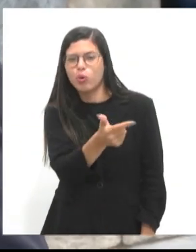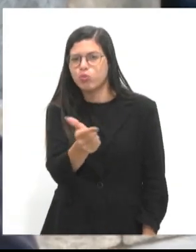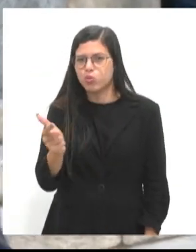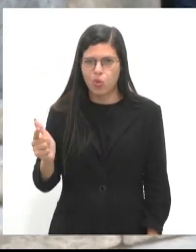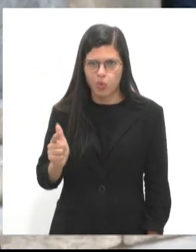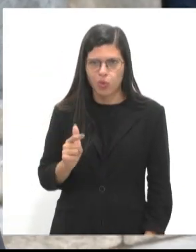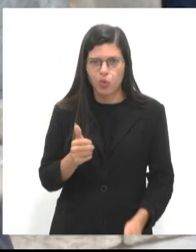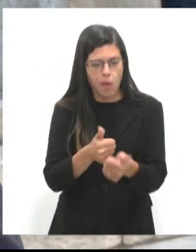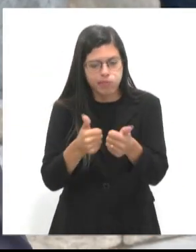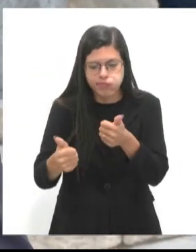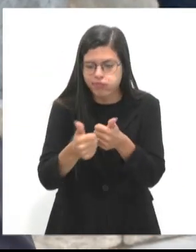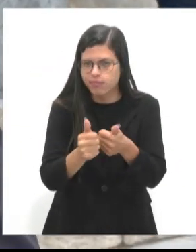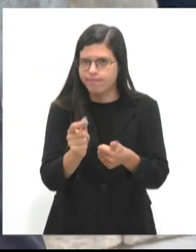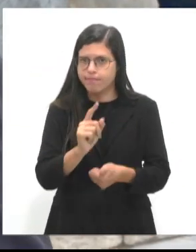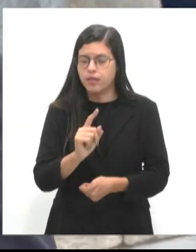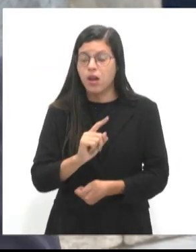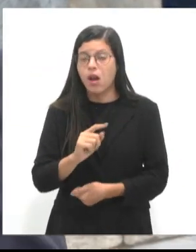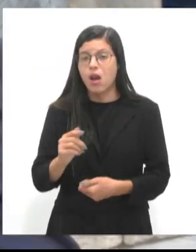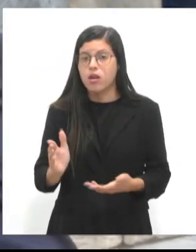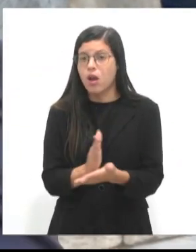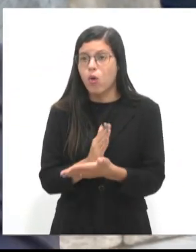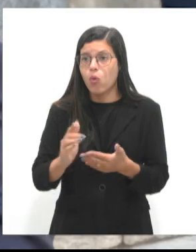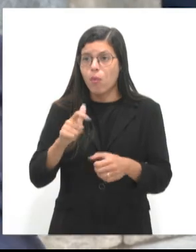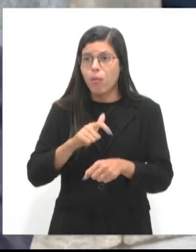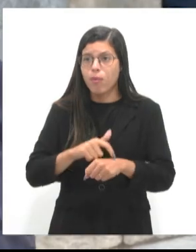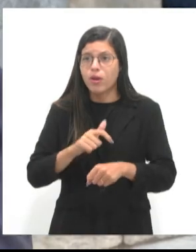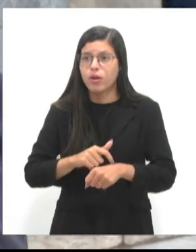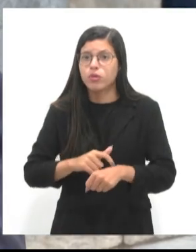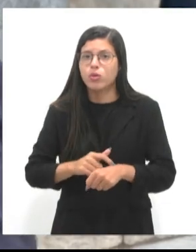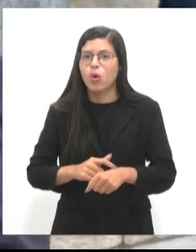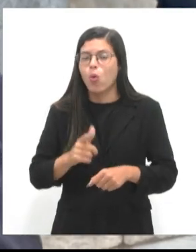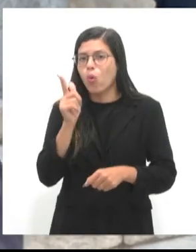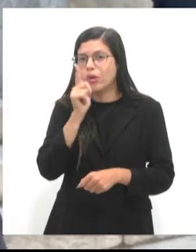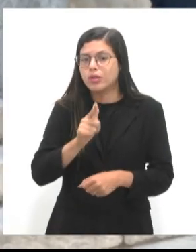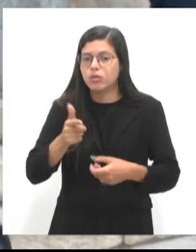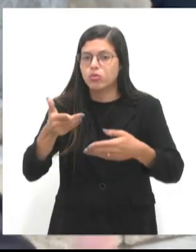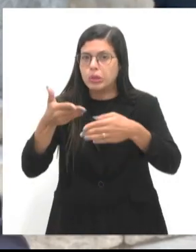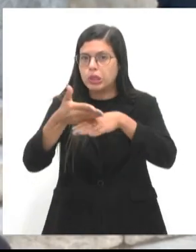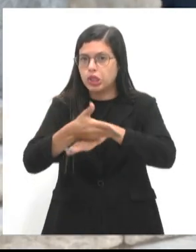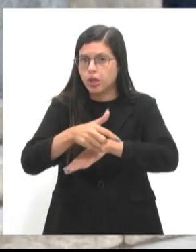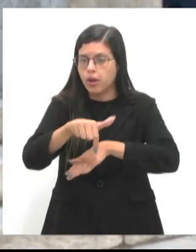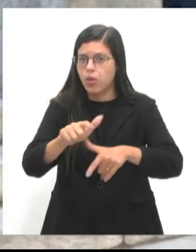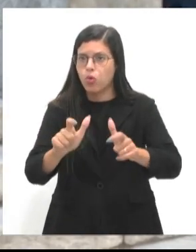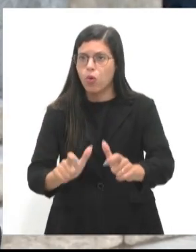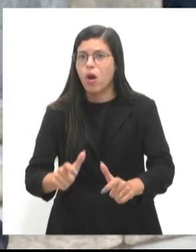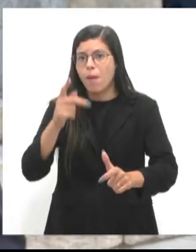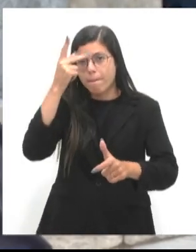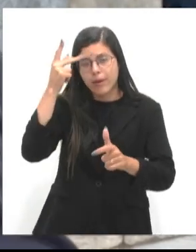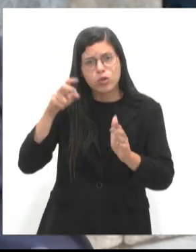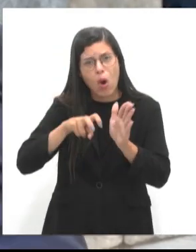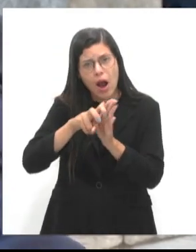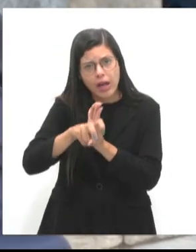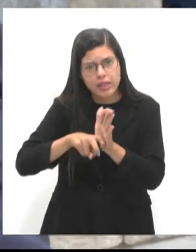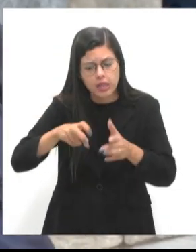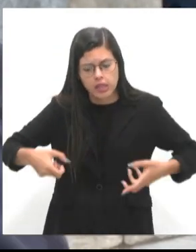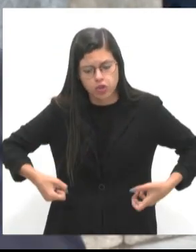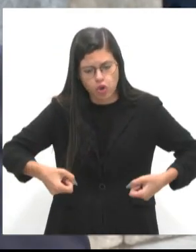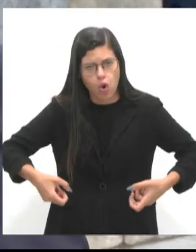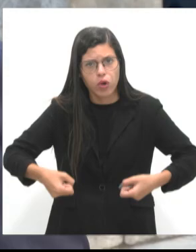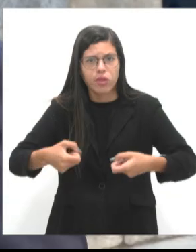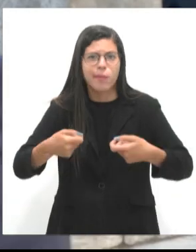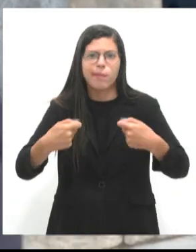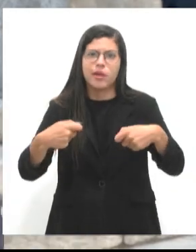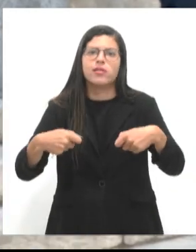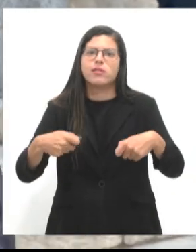que se em algum momento eu consigo chegar numa velocidade em um determinado local, alguém que usa uma cadeira de rodas precisa ter a mesma